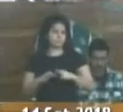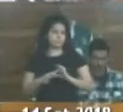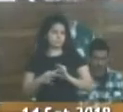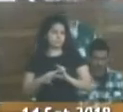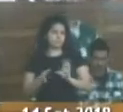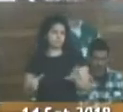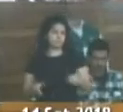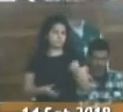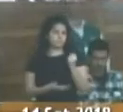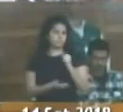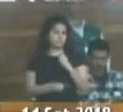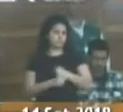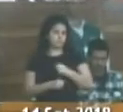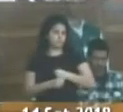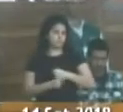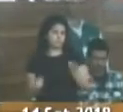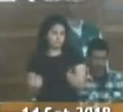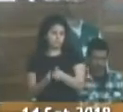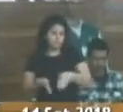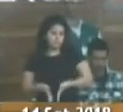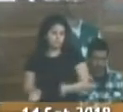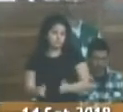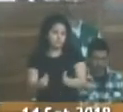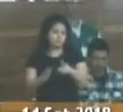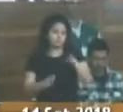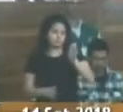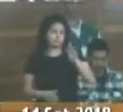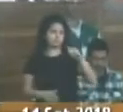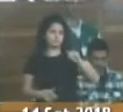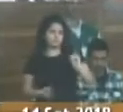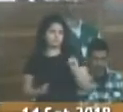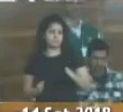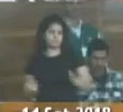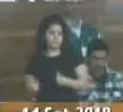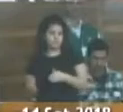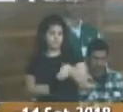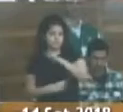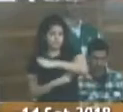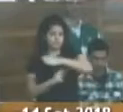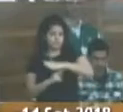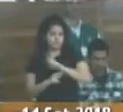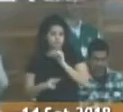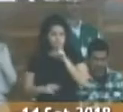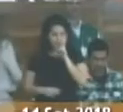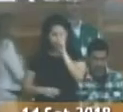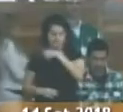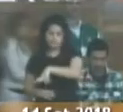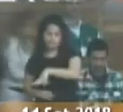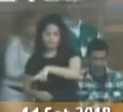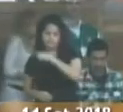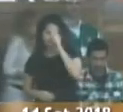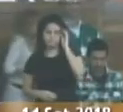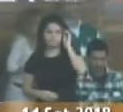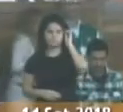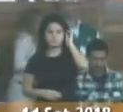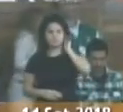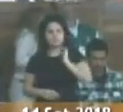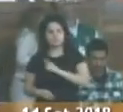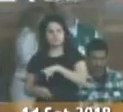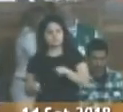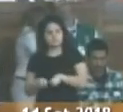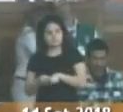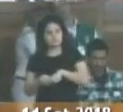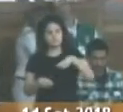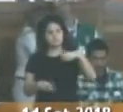para construir lá na beira do rio Bracuí, perto da ponte, só olhar lá de cima. E ali também é um